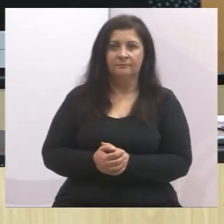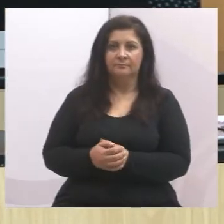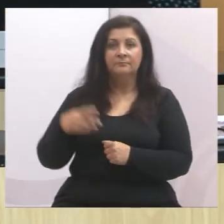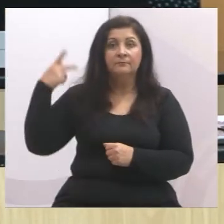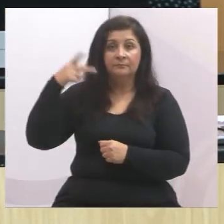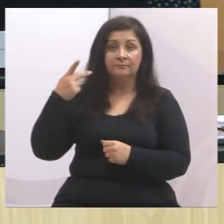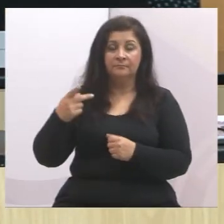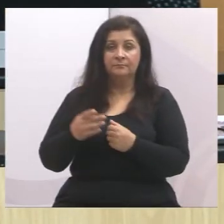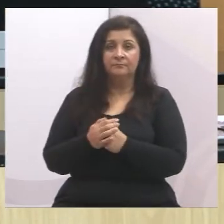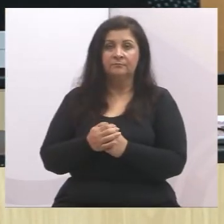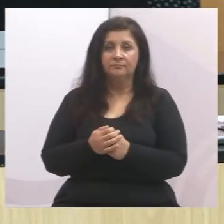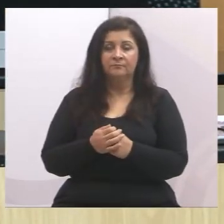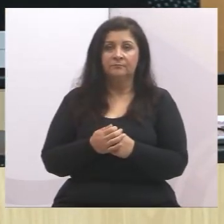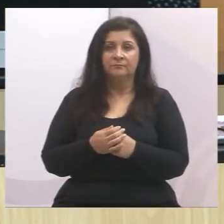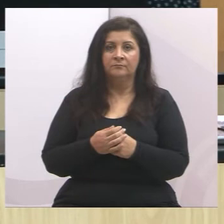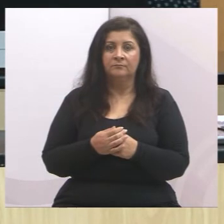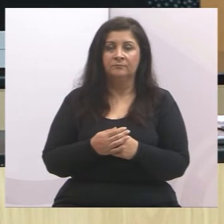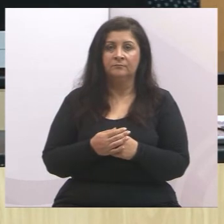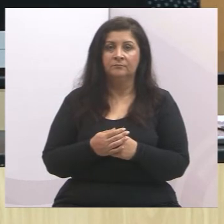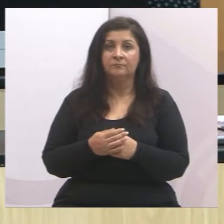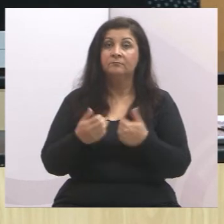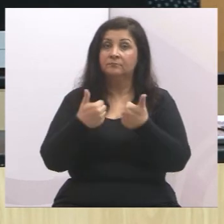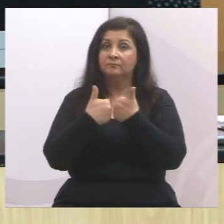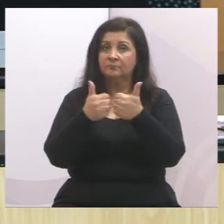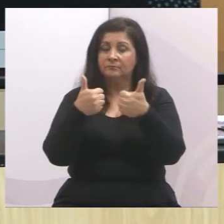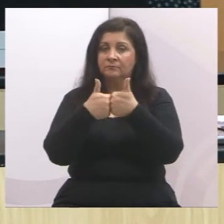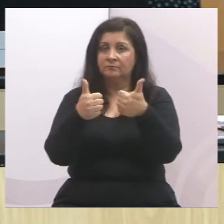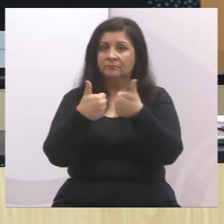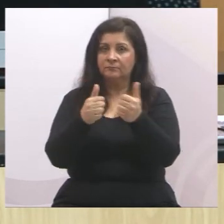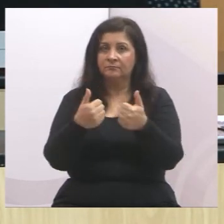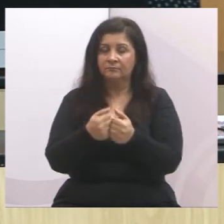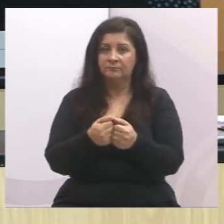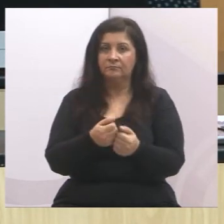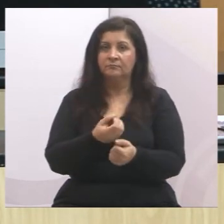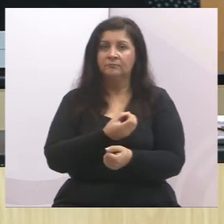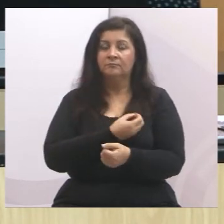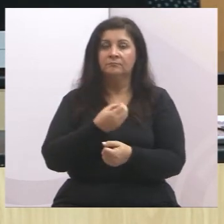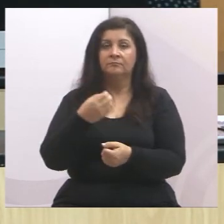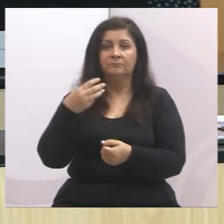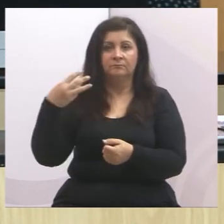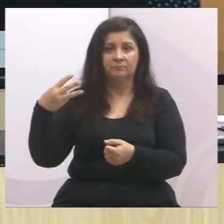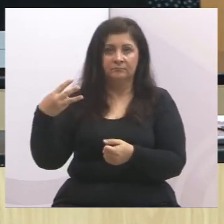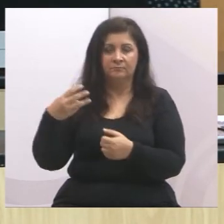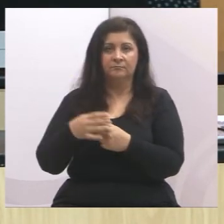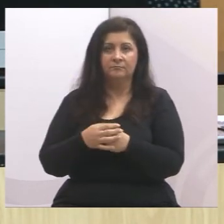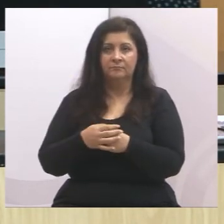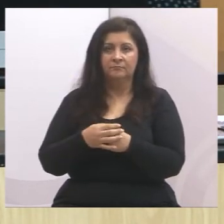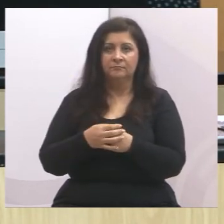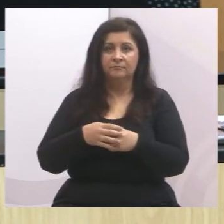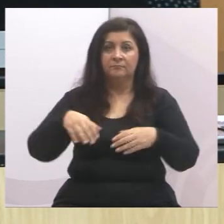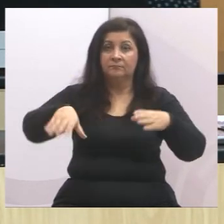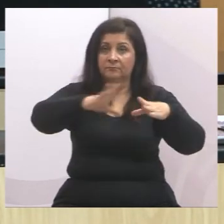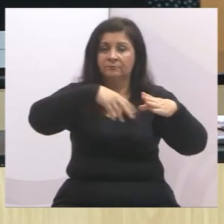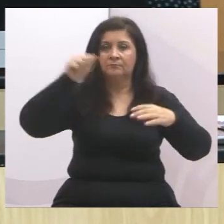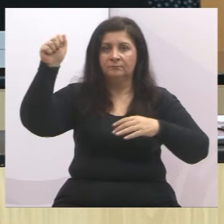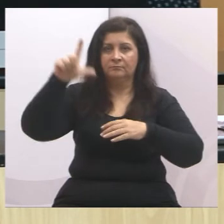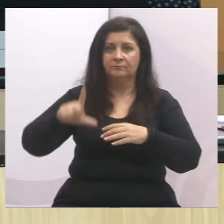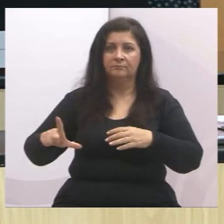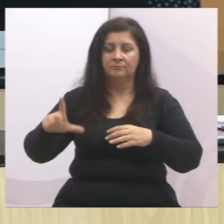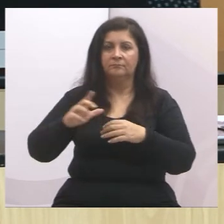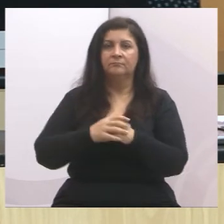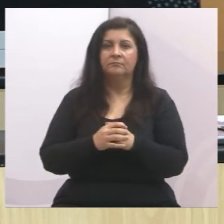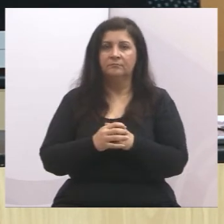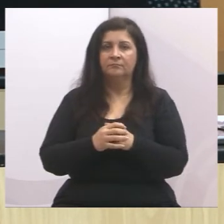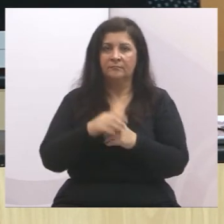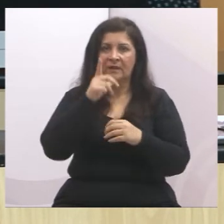às 7h55, pegou o ônibus da linha circular 3, via Lagoa Azul, oportunidade em que, no percurso em que sai do bairro Lagoa